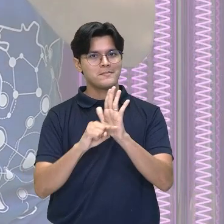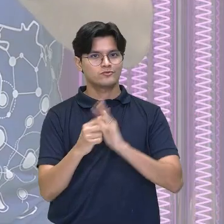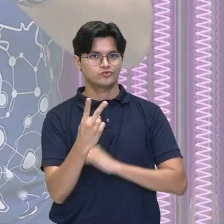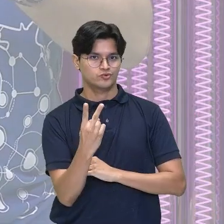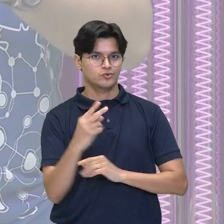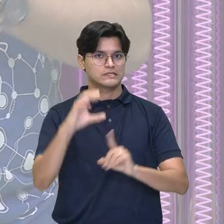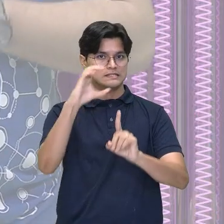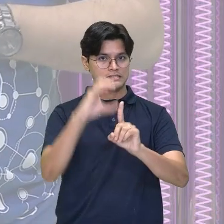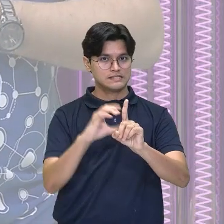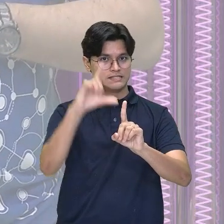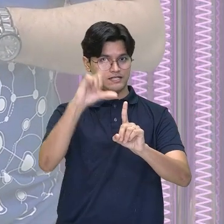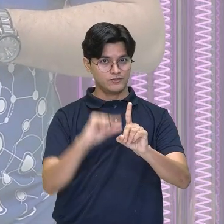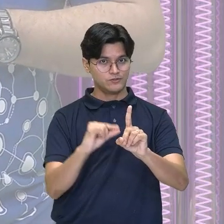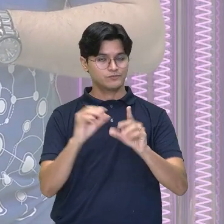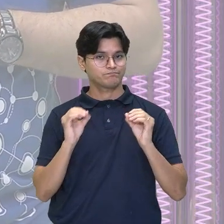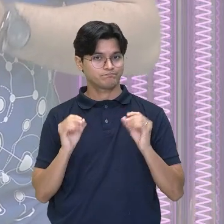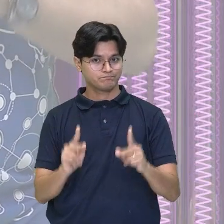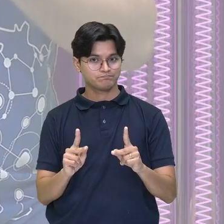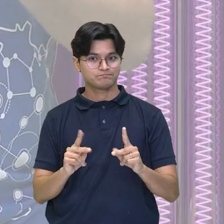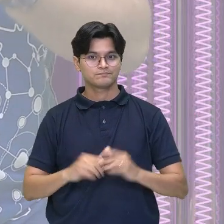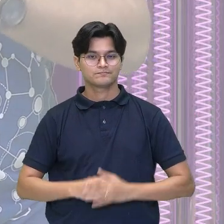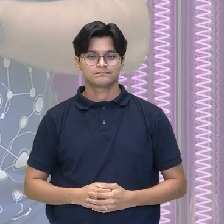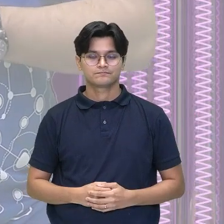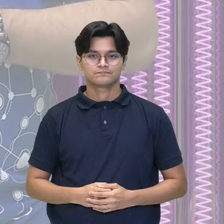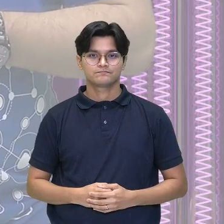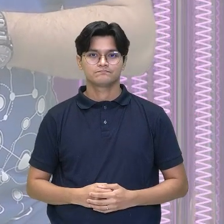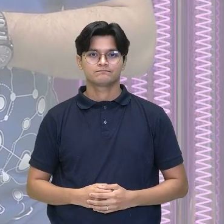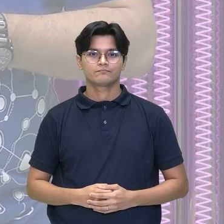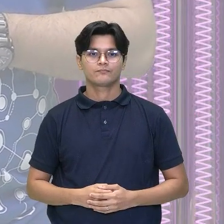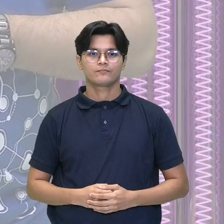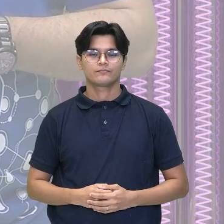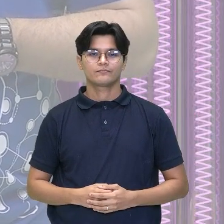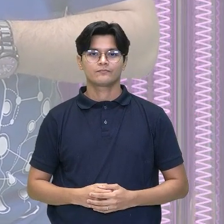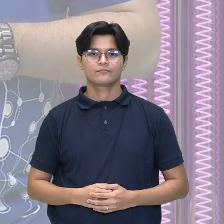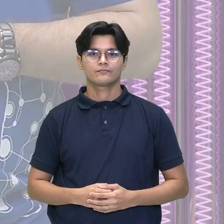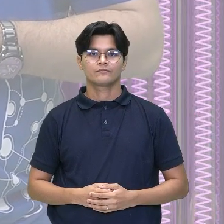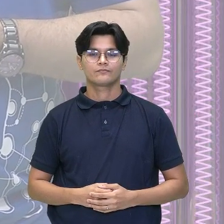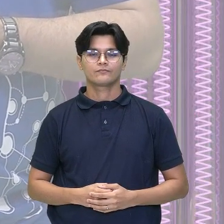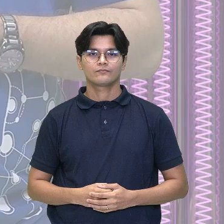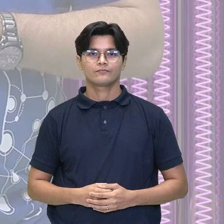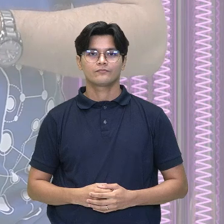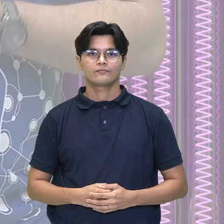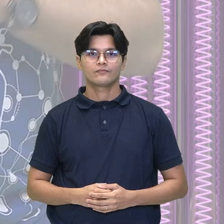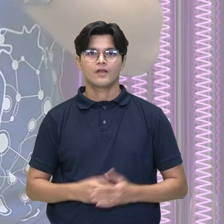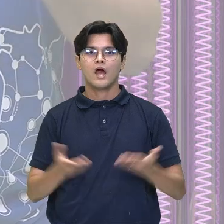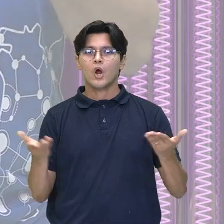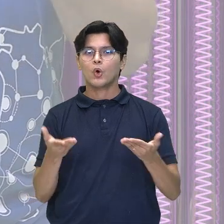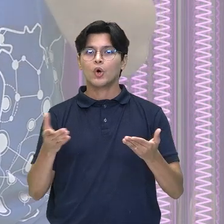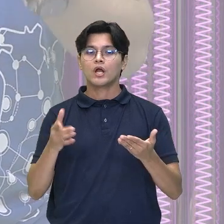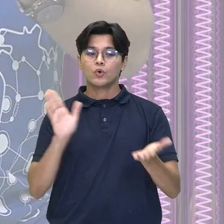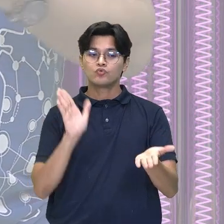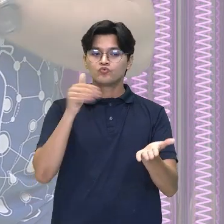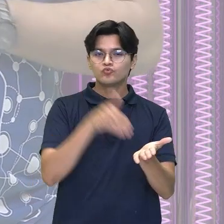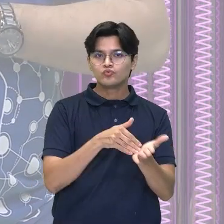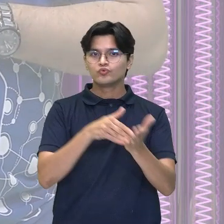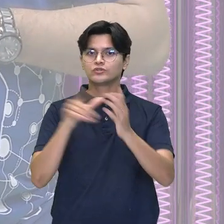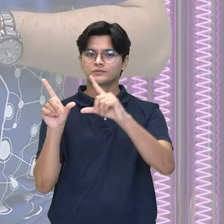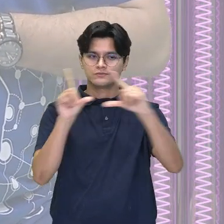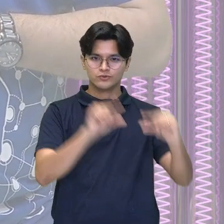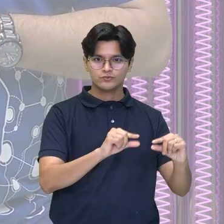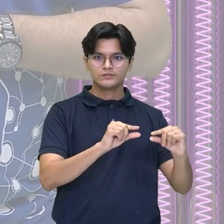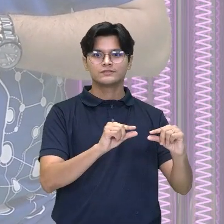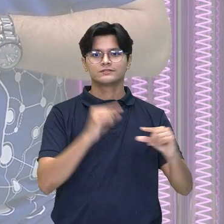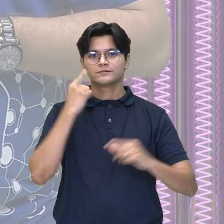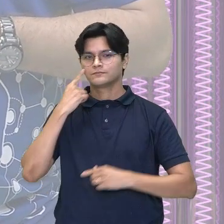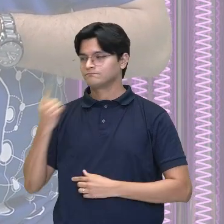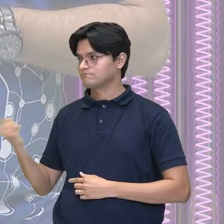Celsius. Beleza? E agora sim, caindo o nosso último grau, olha aí. Então, após cair ali os nossos